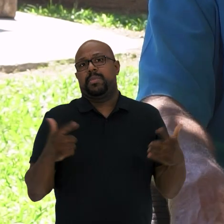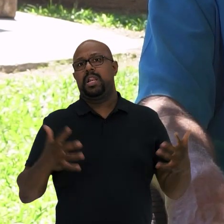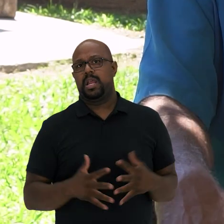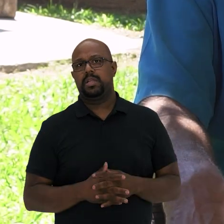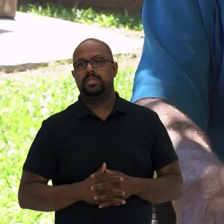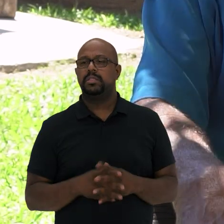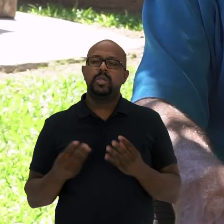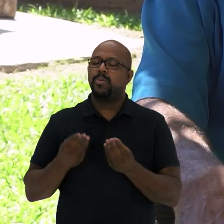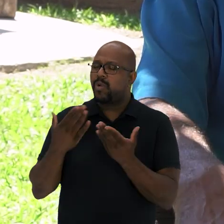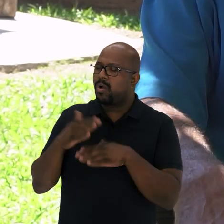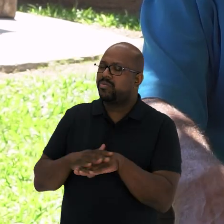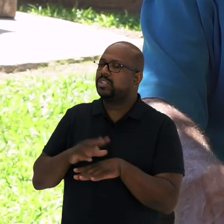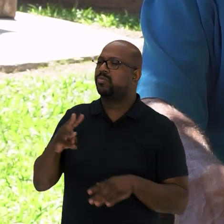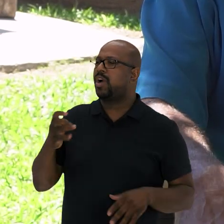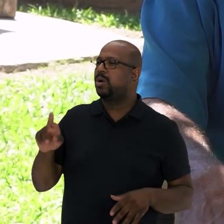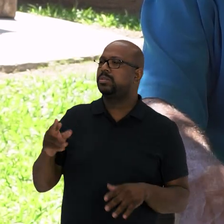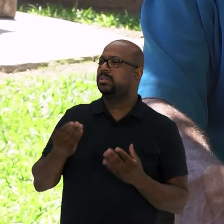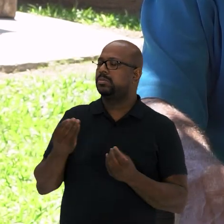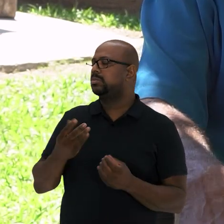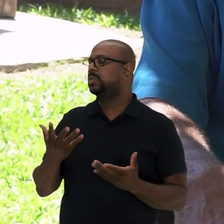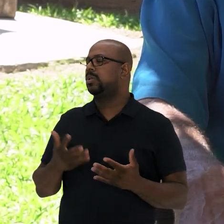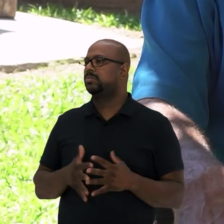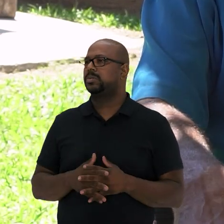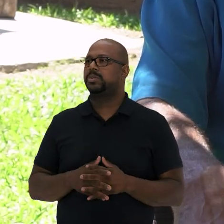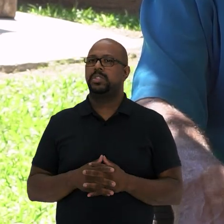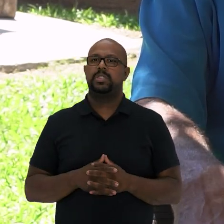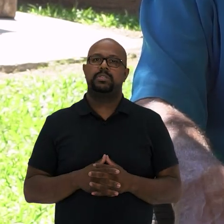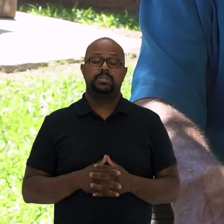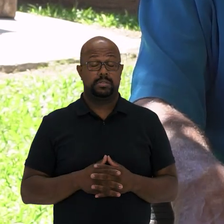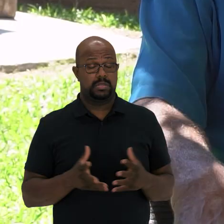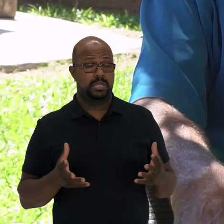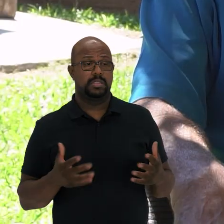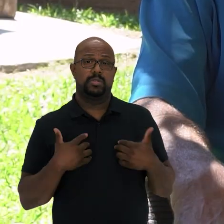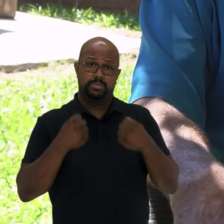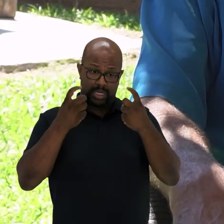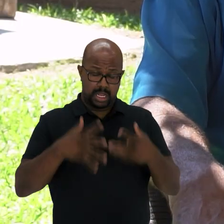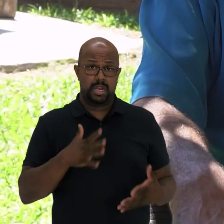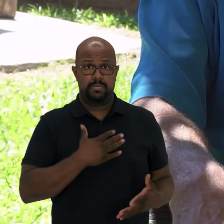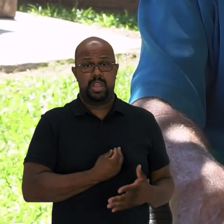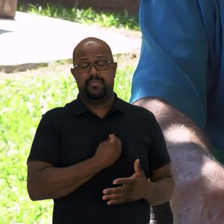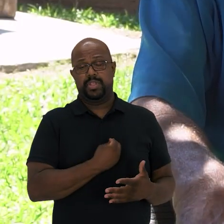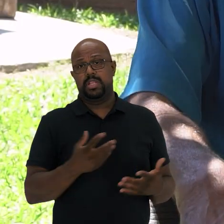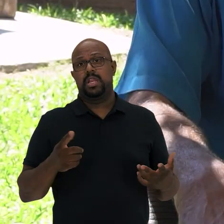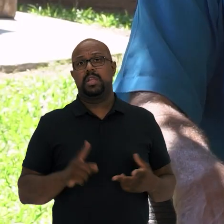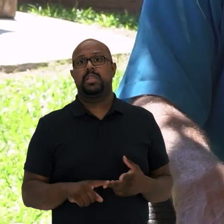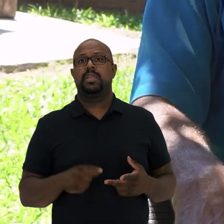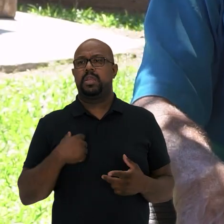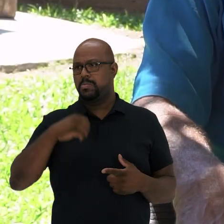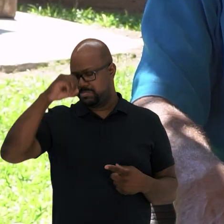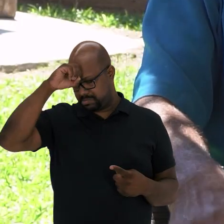trabalhar. E como é que foi essa conversa com o Walter aí, que durou até as 2 da manhã? Eu explicando a minha situação, que